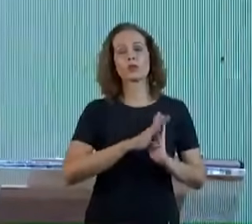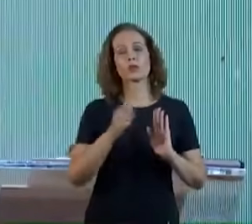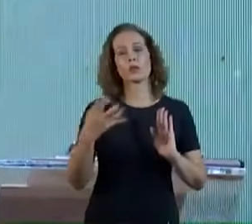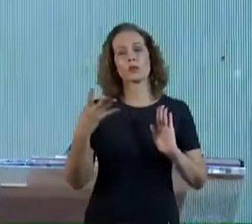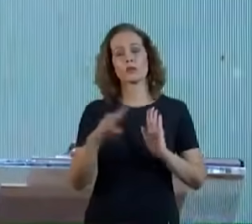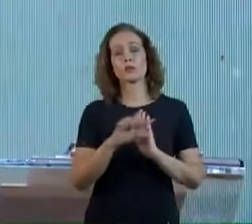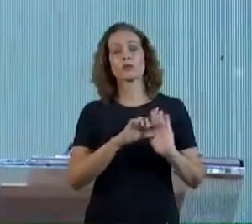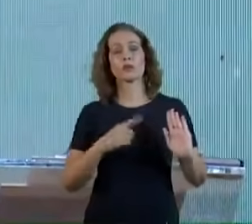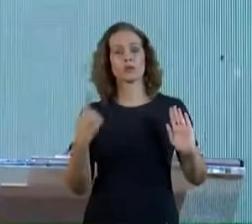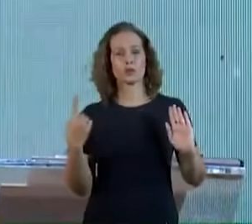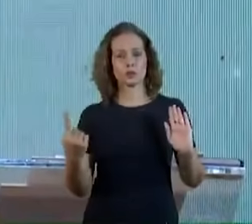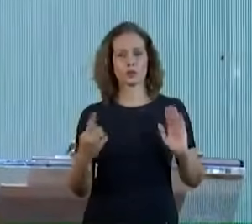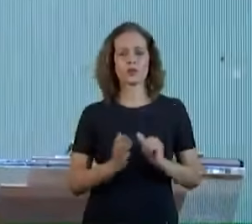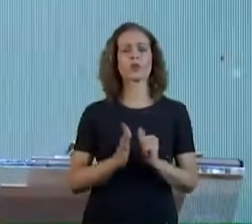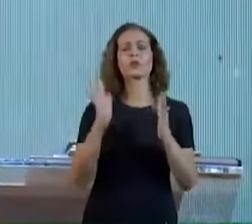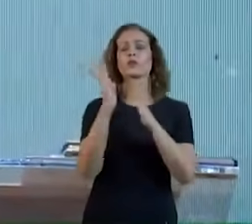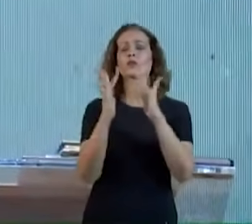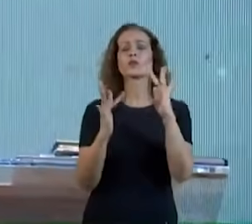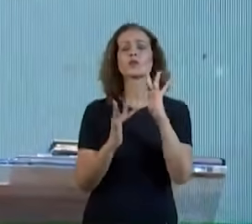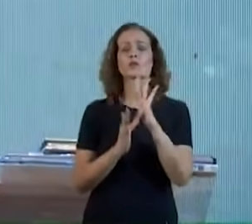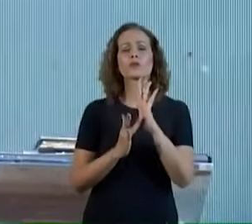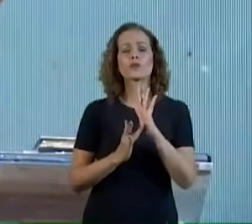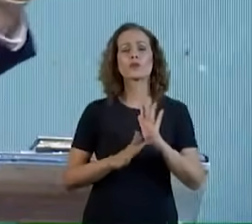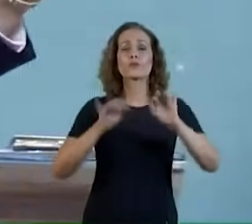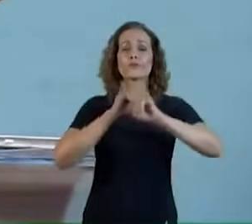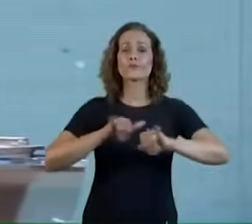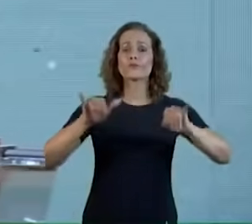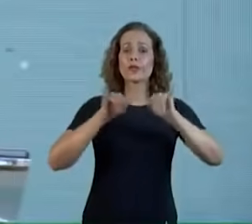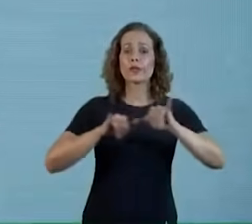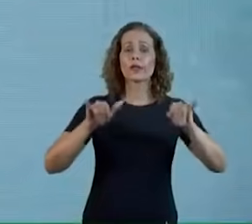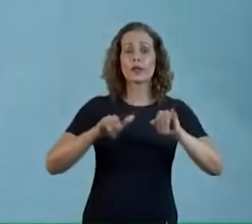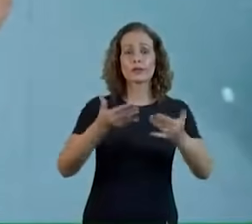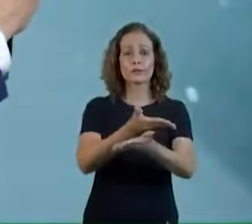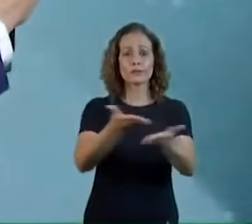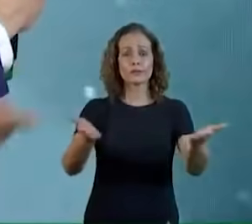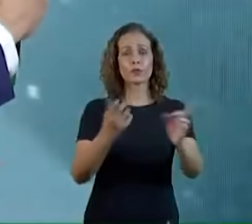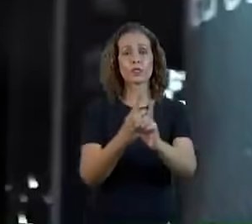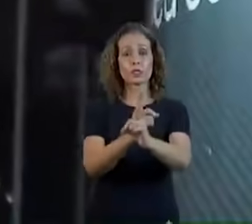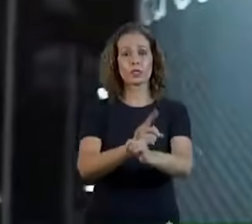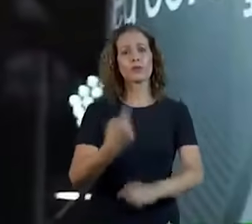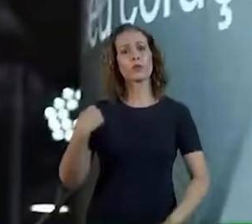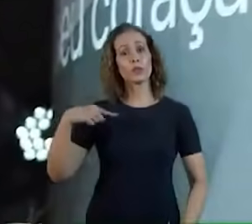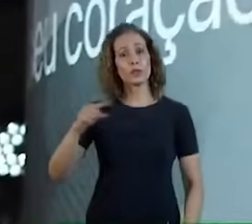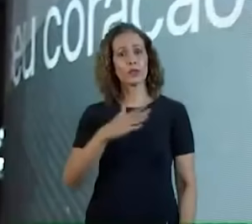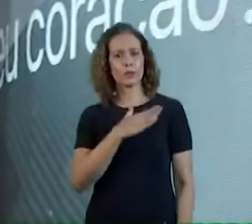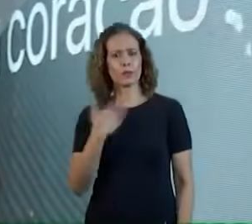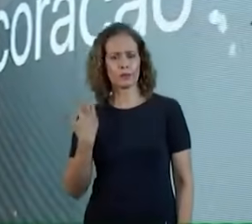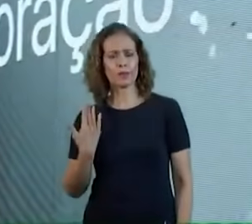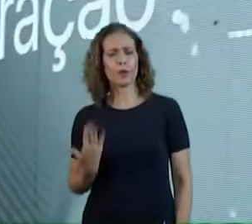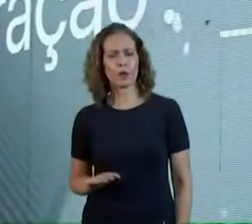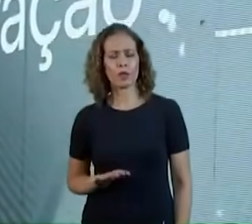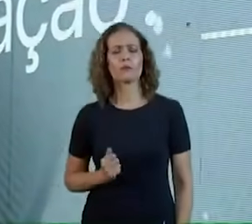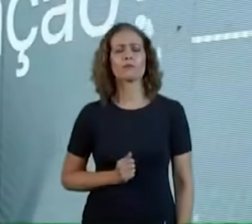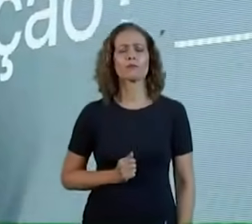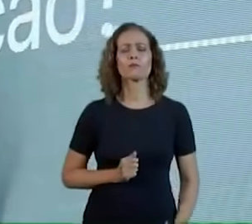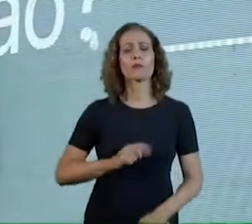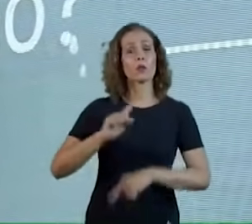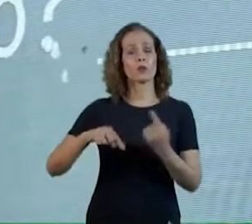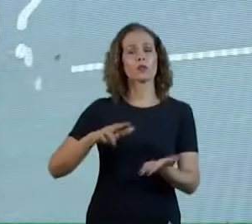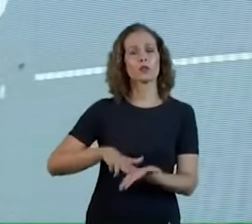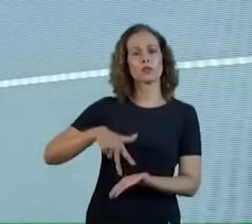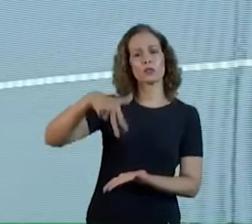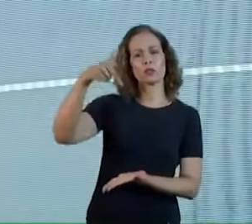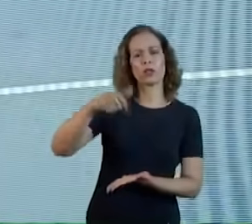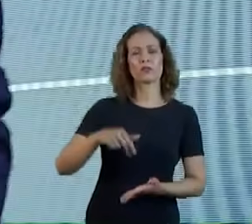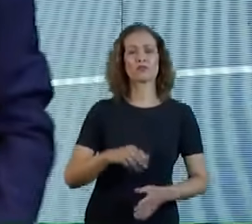verso 1. Jesus tinha acabado de falar para eles que ia morrer e ia ressuscitar. E os discípulos